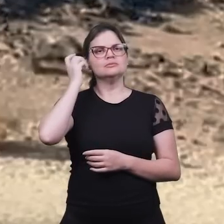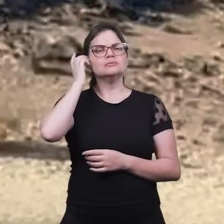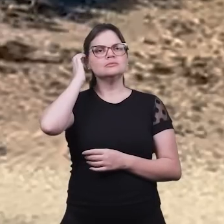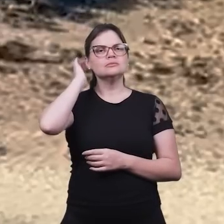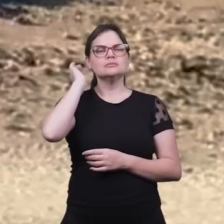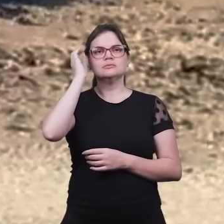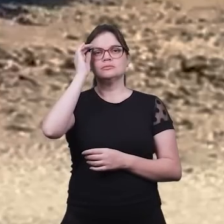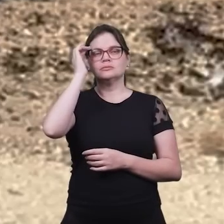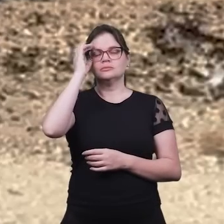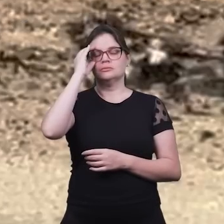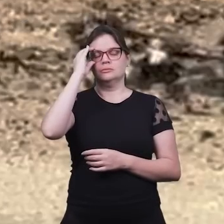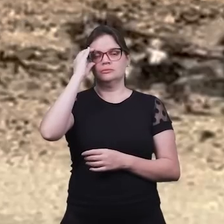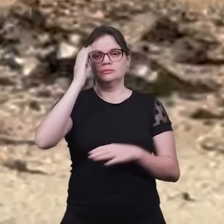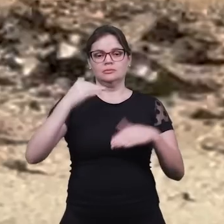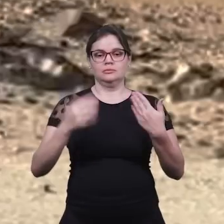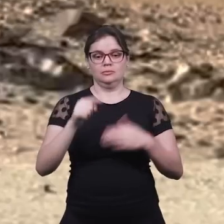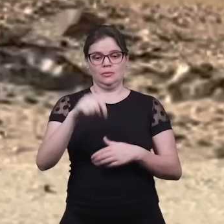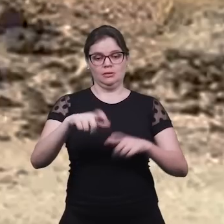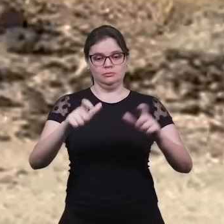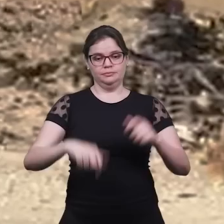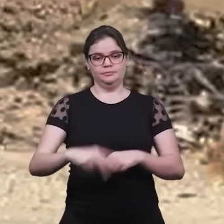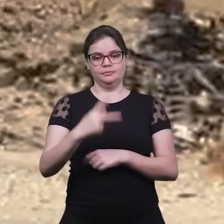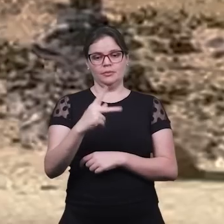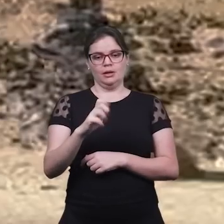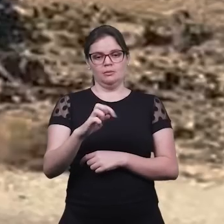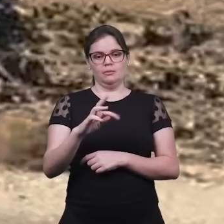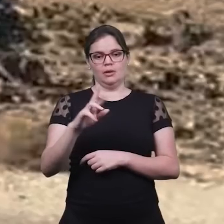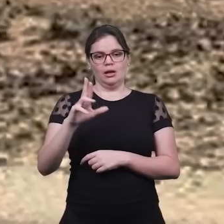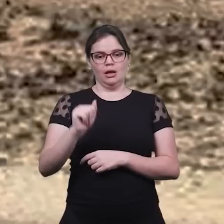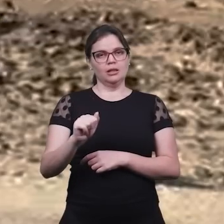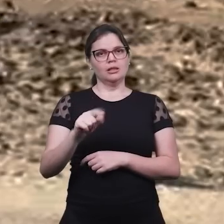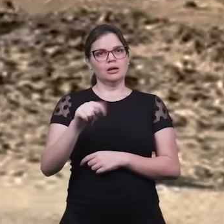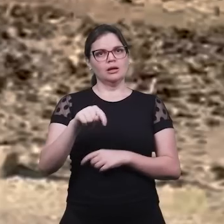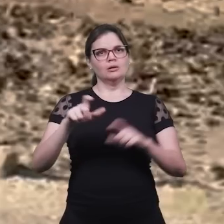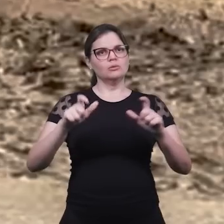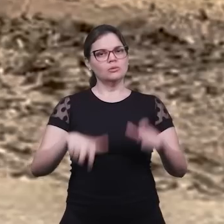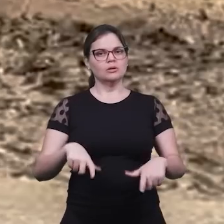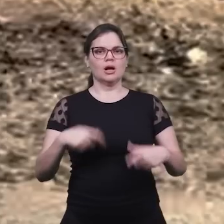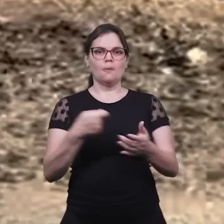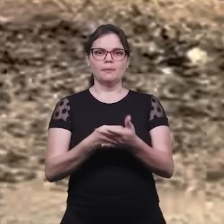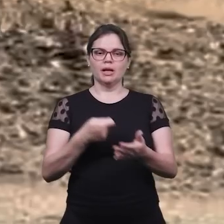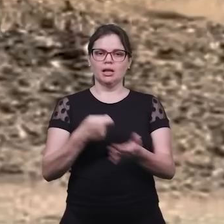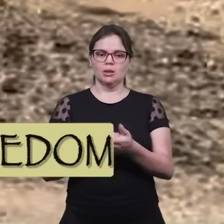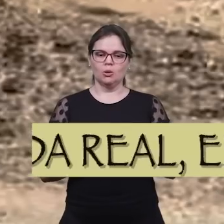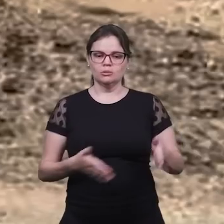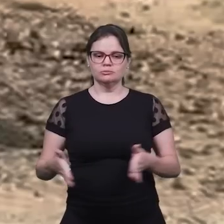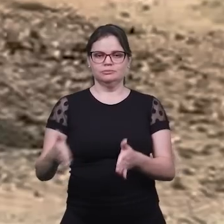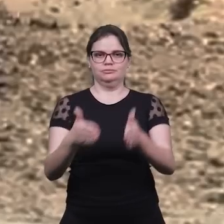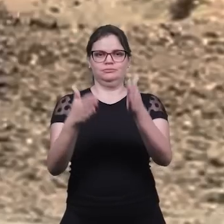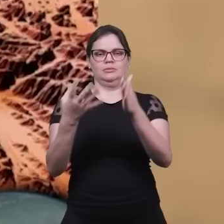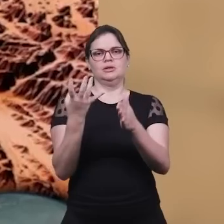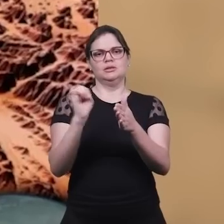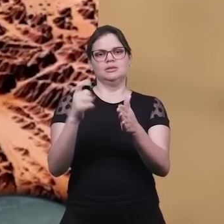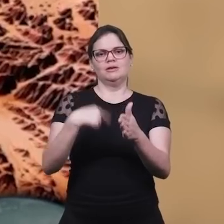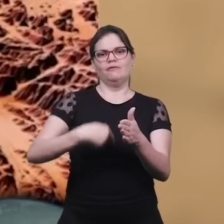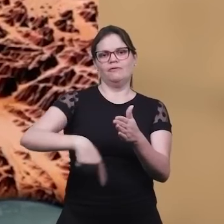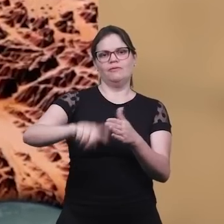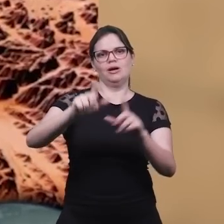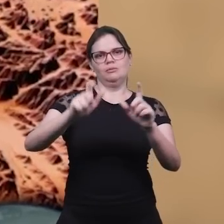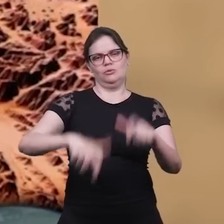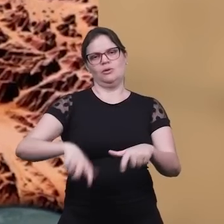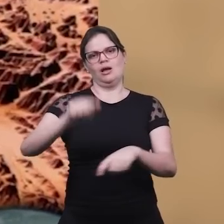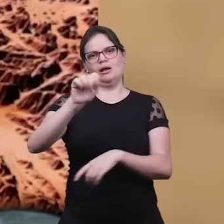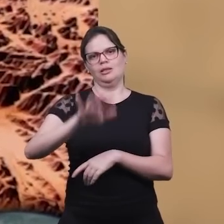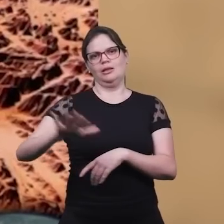para buscar lá as especiarias na Índia. Então, Petra era mais ali em